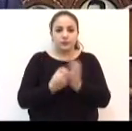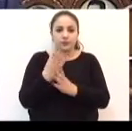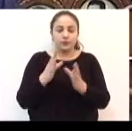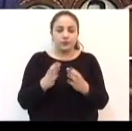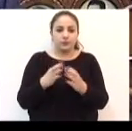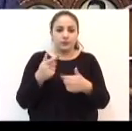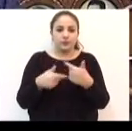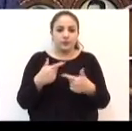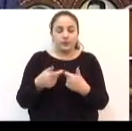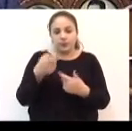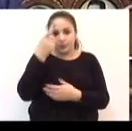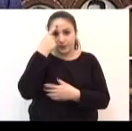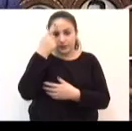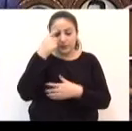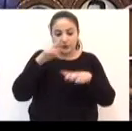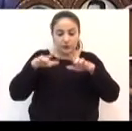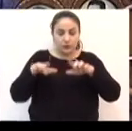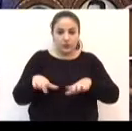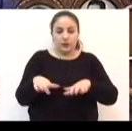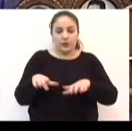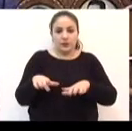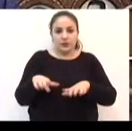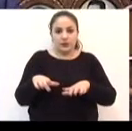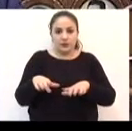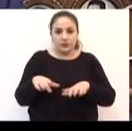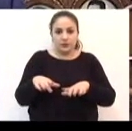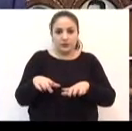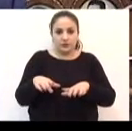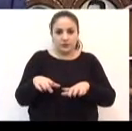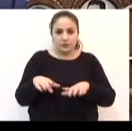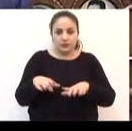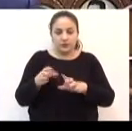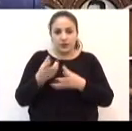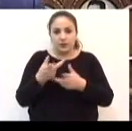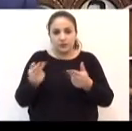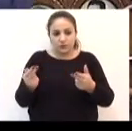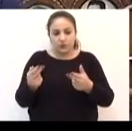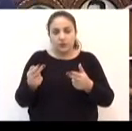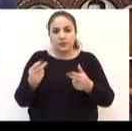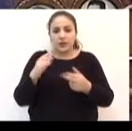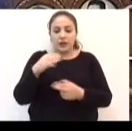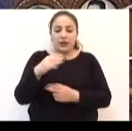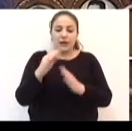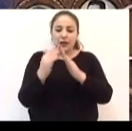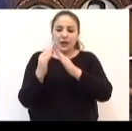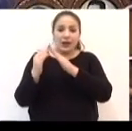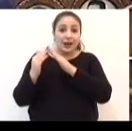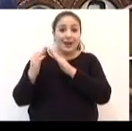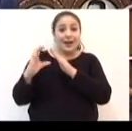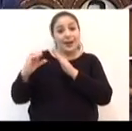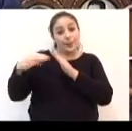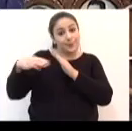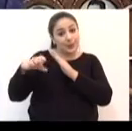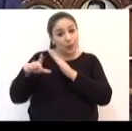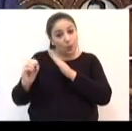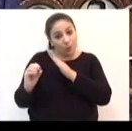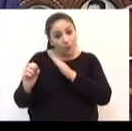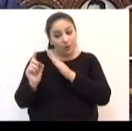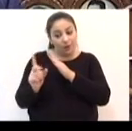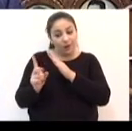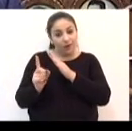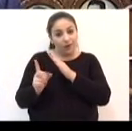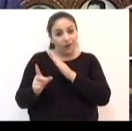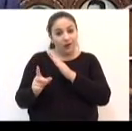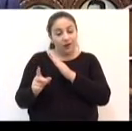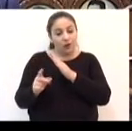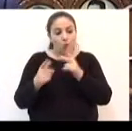um possível espaço aos moldes do camelódromo, aos moldes da feira do produtor, com